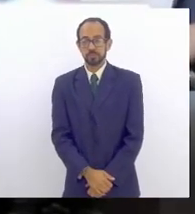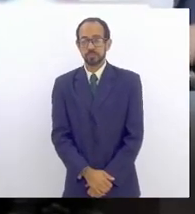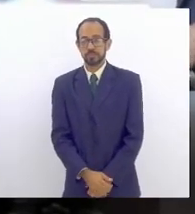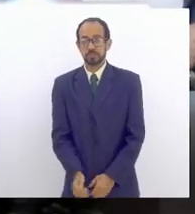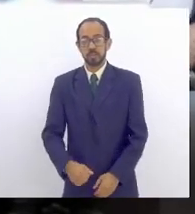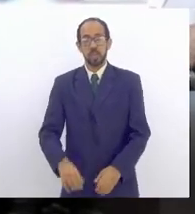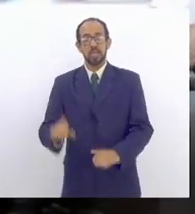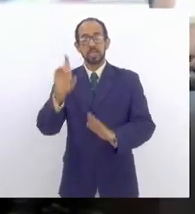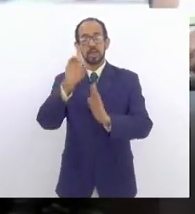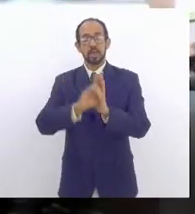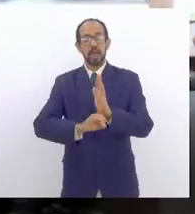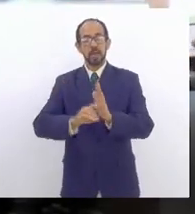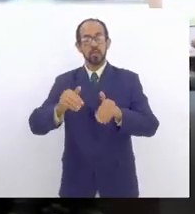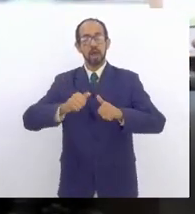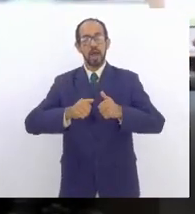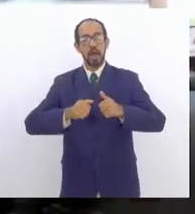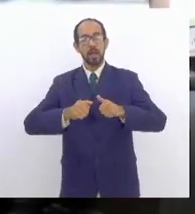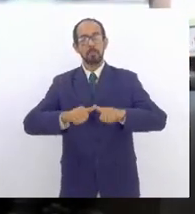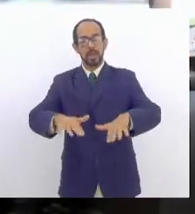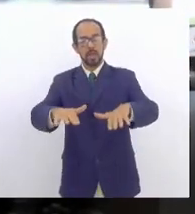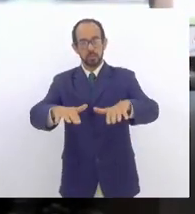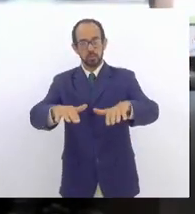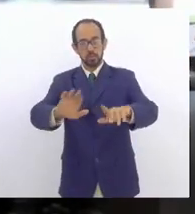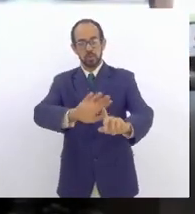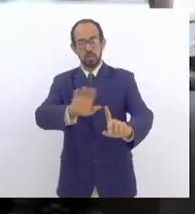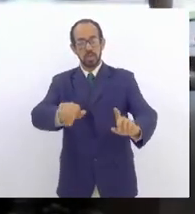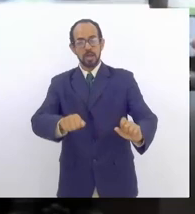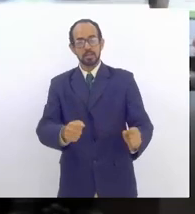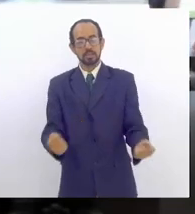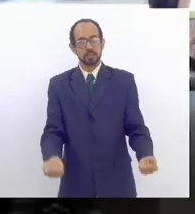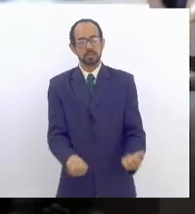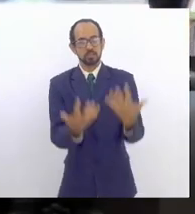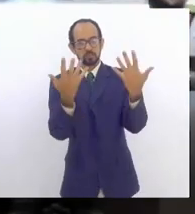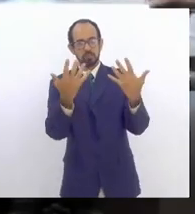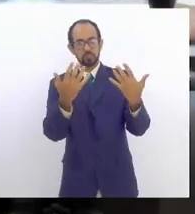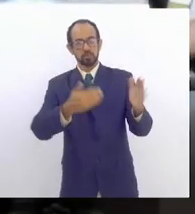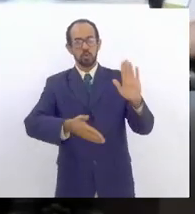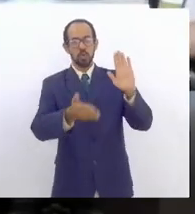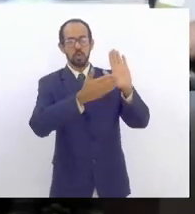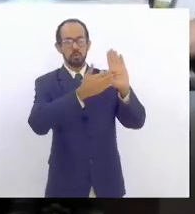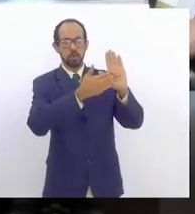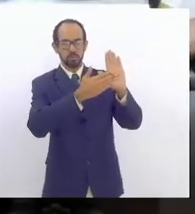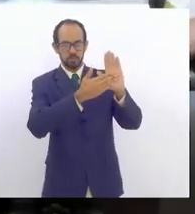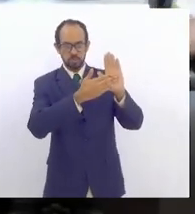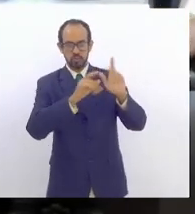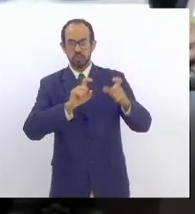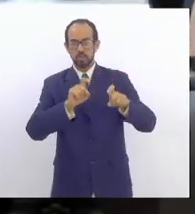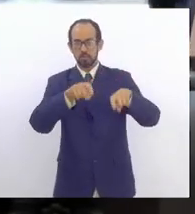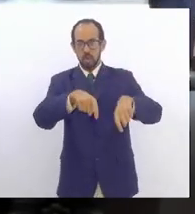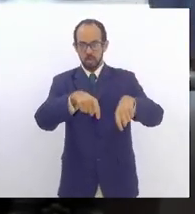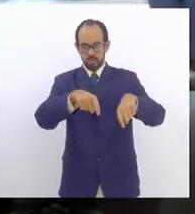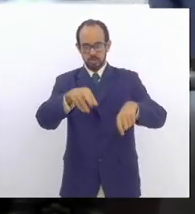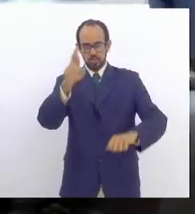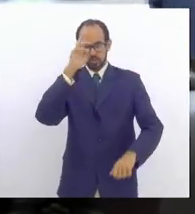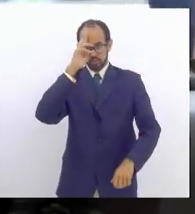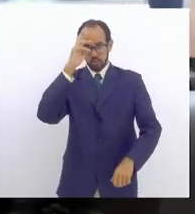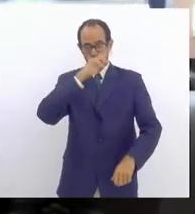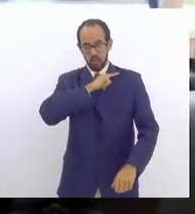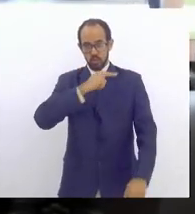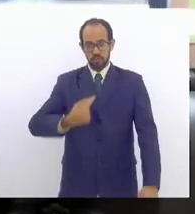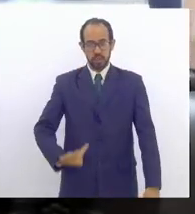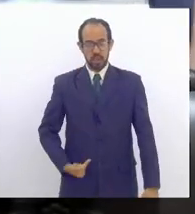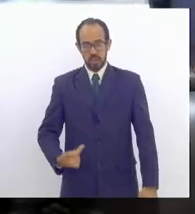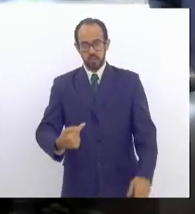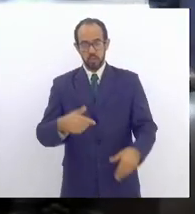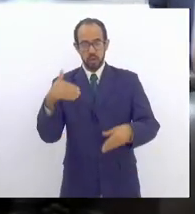Declaro aberta a sessão solene do compromisso condicional e posse de suas excelências, o senhor governador eleito